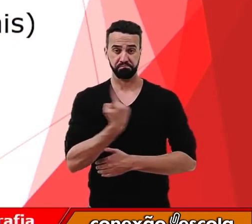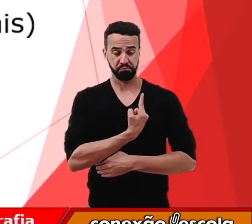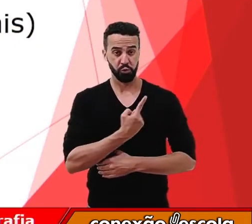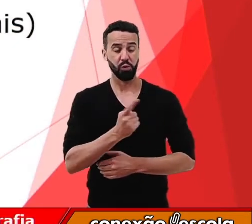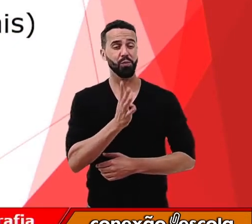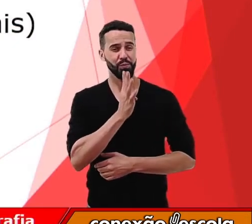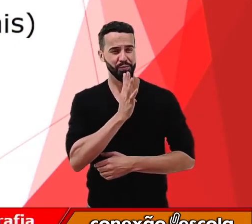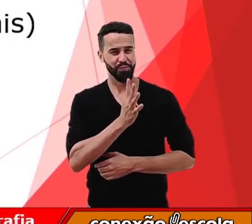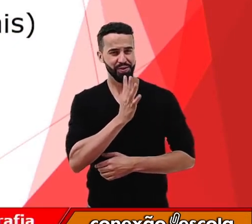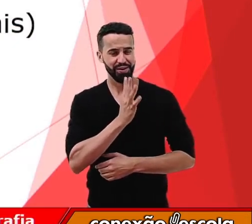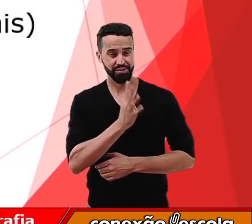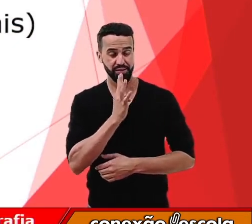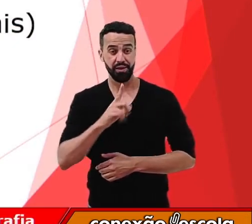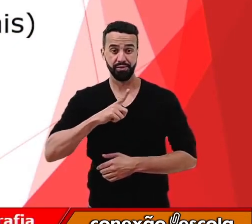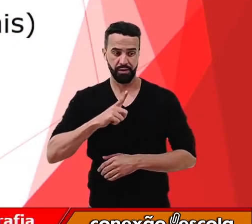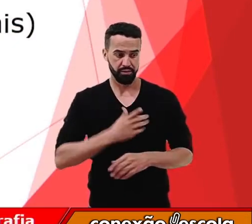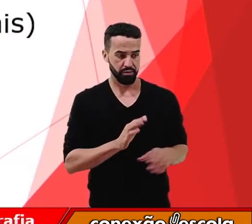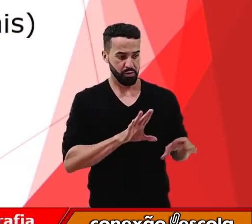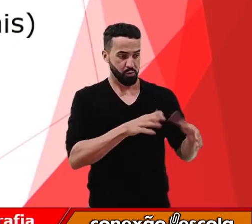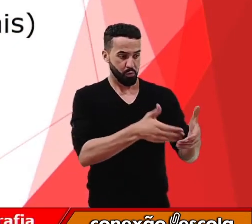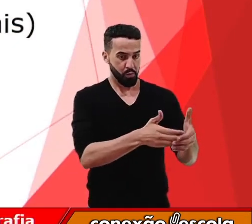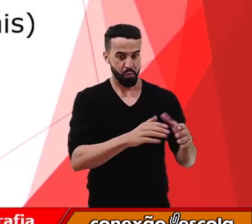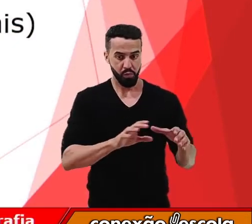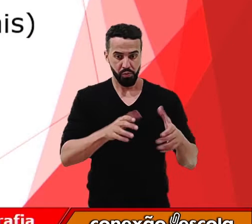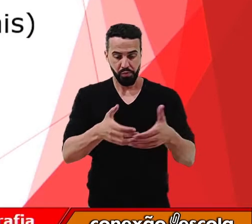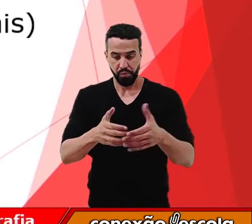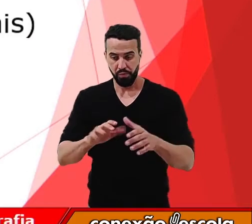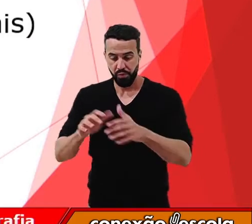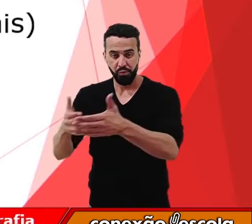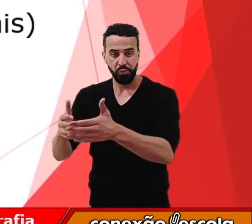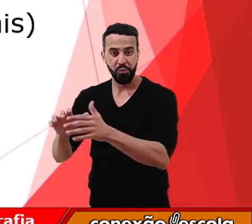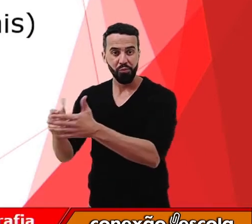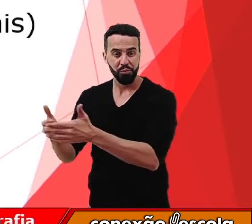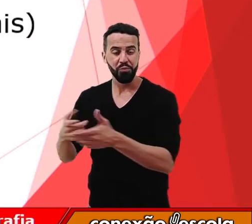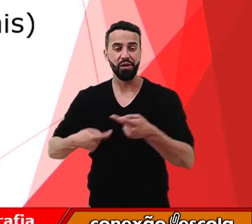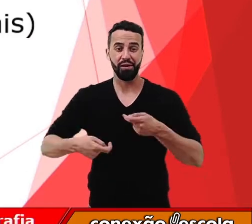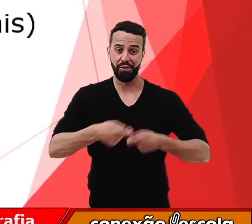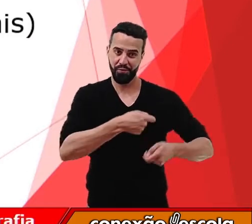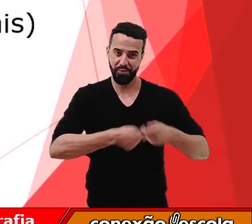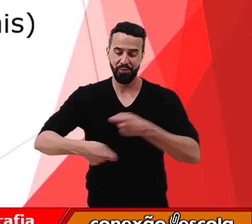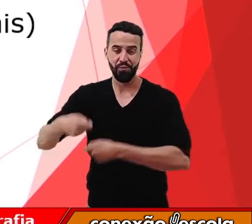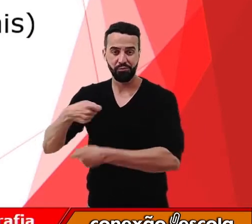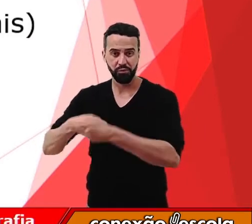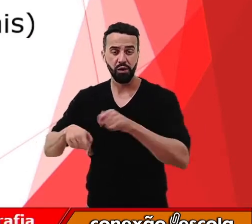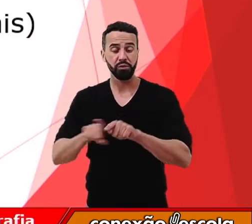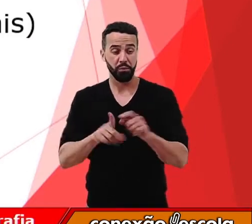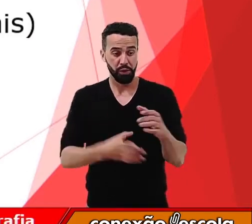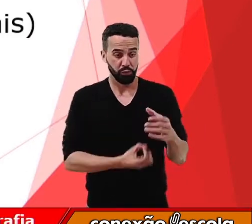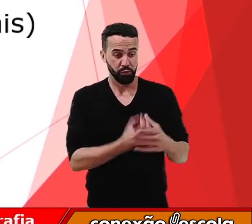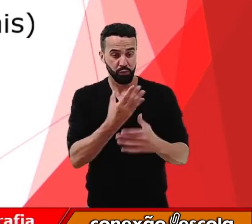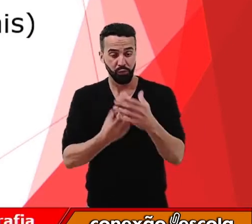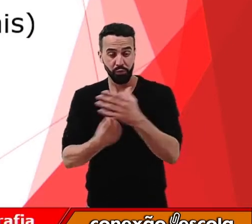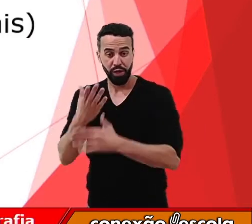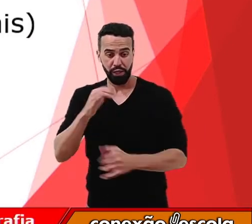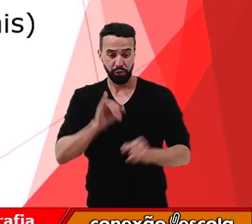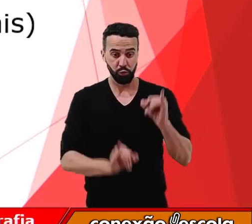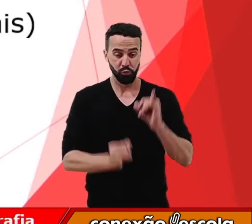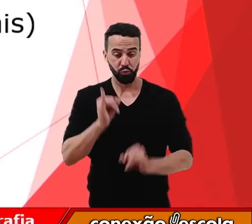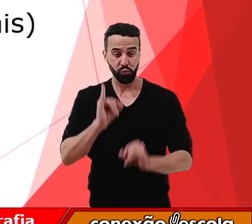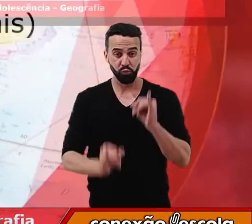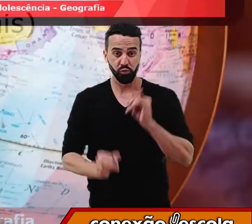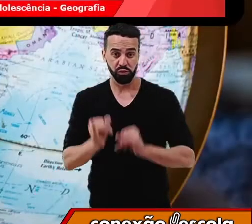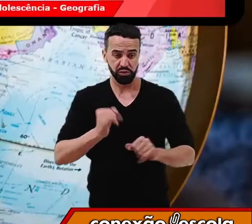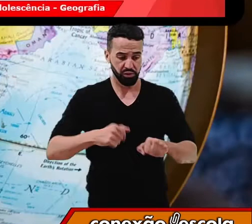é a formação de blocos econômicos e também o surgimento das indústrias transnacionais, das